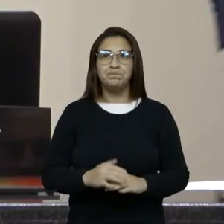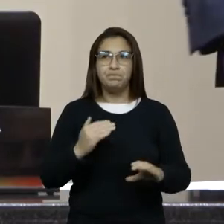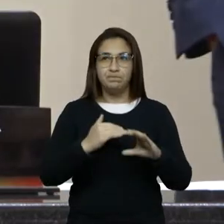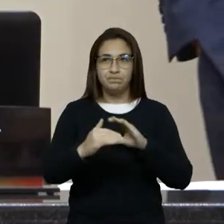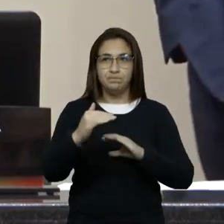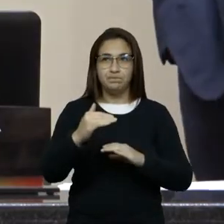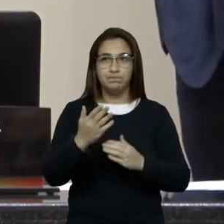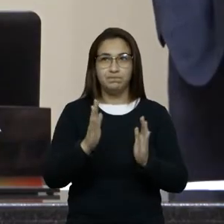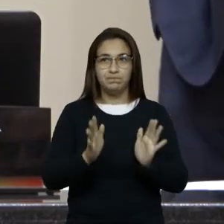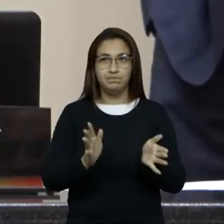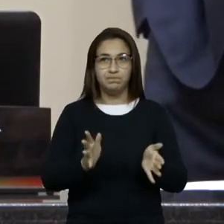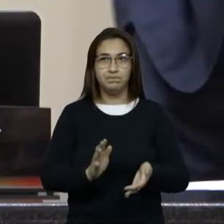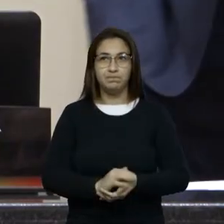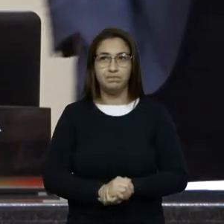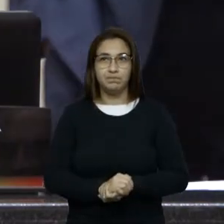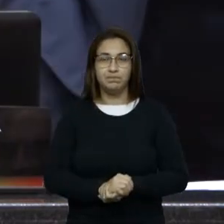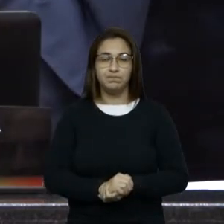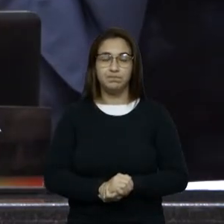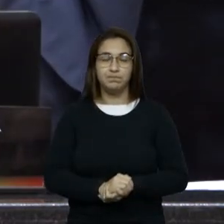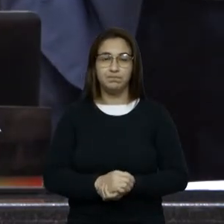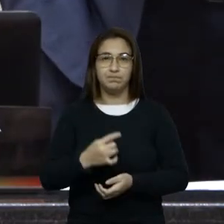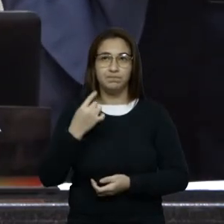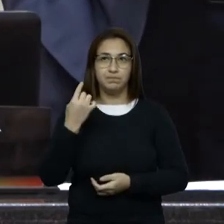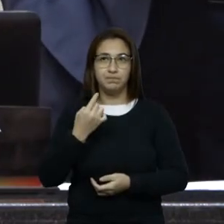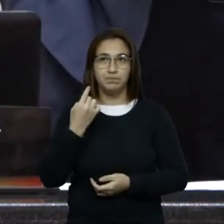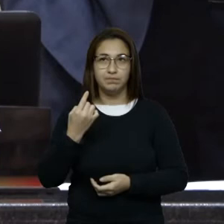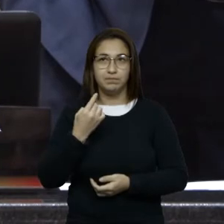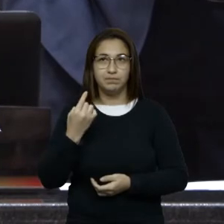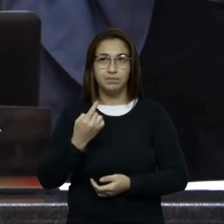Deputado Ivana Deputado deputado